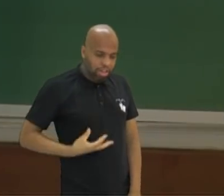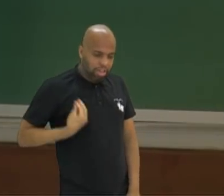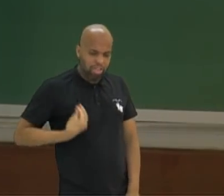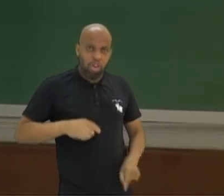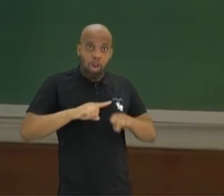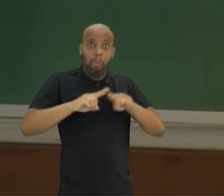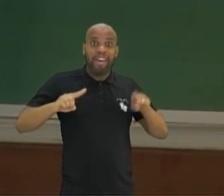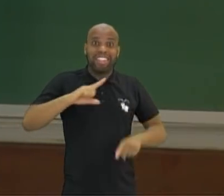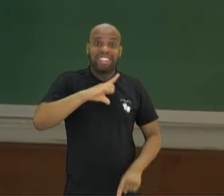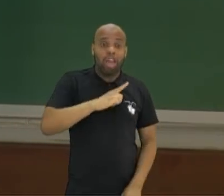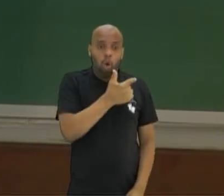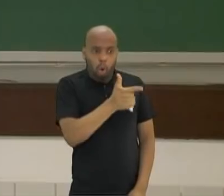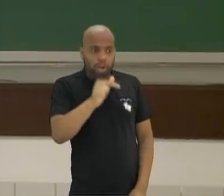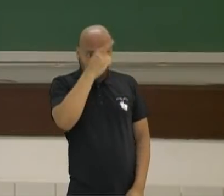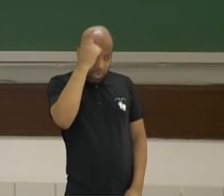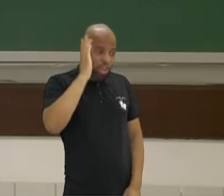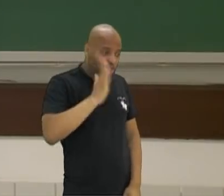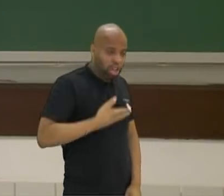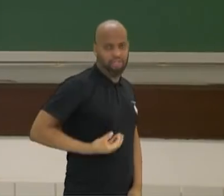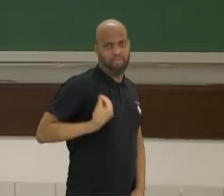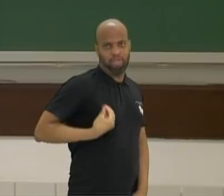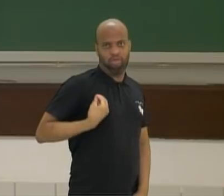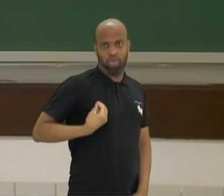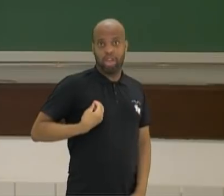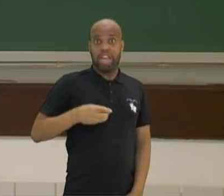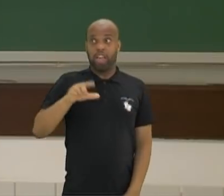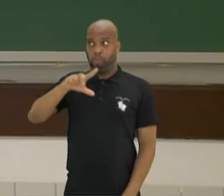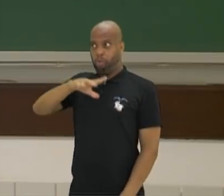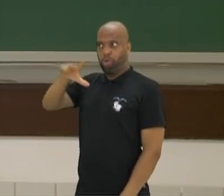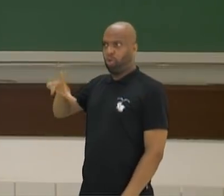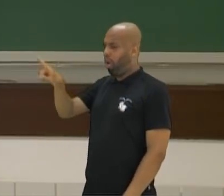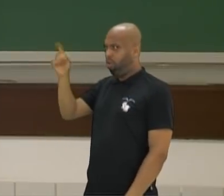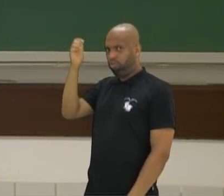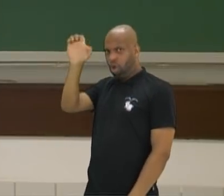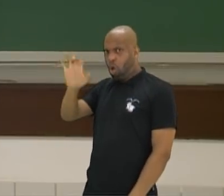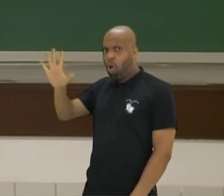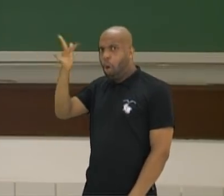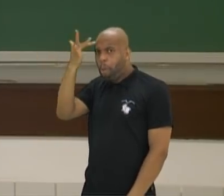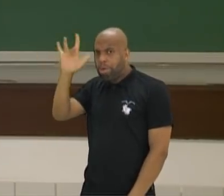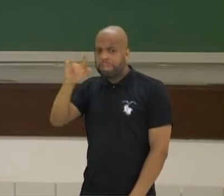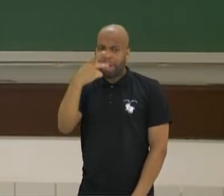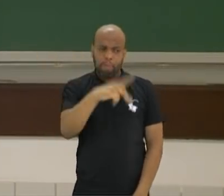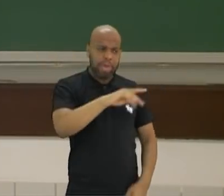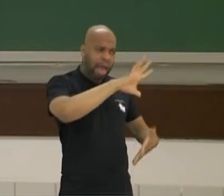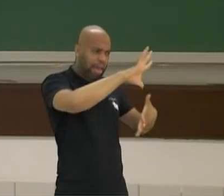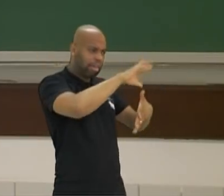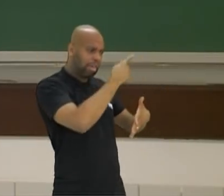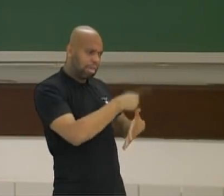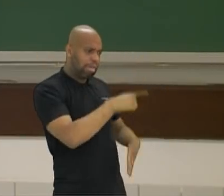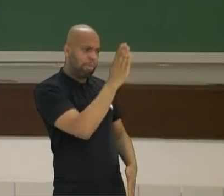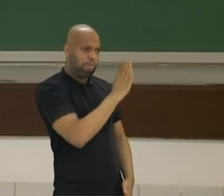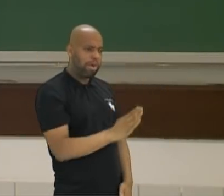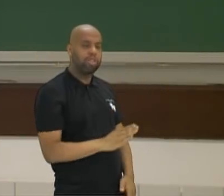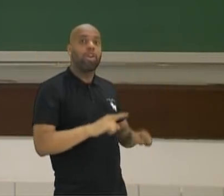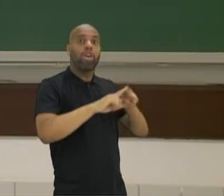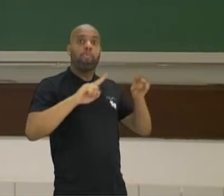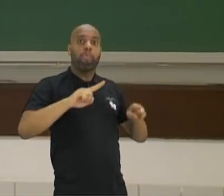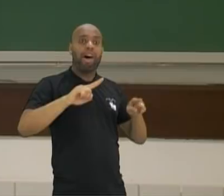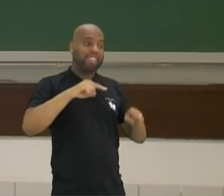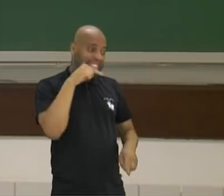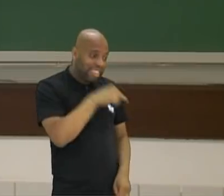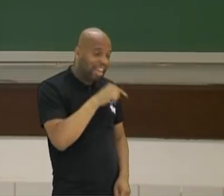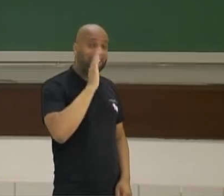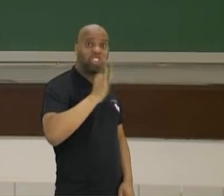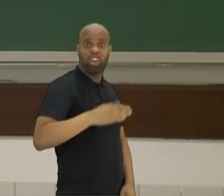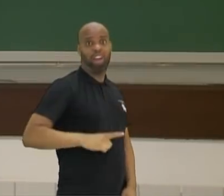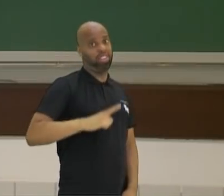outros já não conheciam, tá? A gente não sabia, mas outros sabiam desse território. Quando você vai viajar para uma cidade, você chega naquela